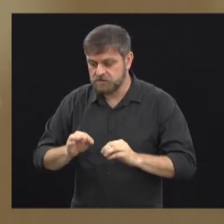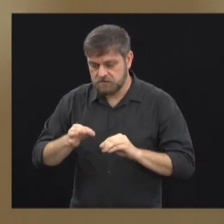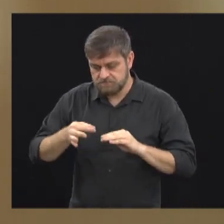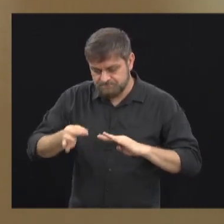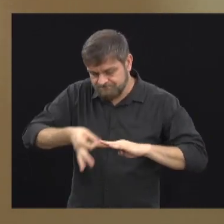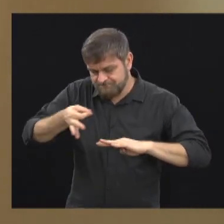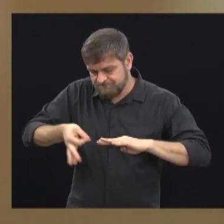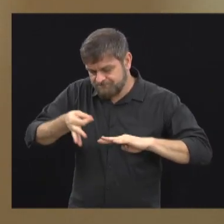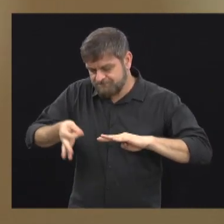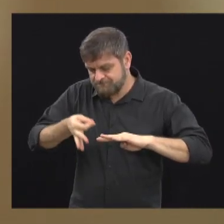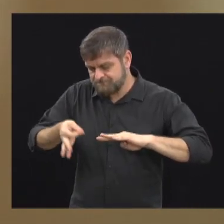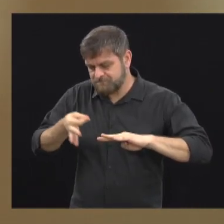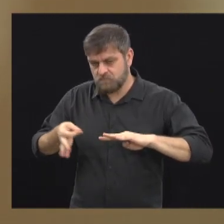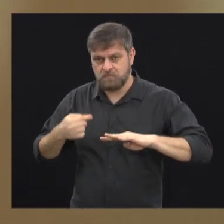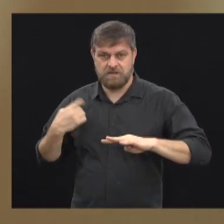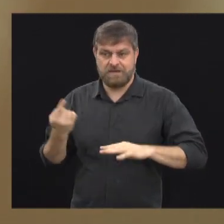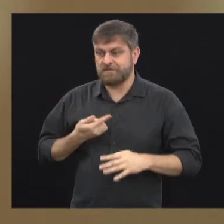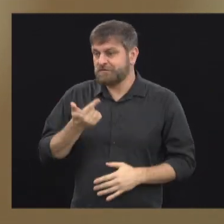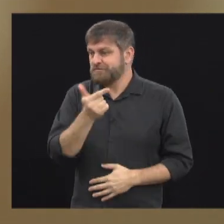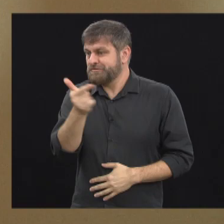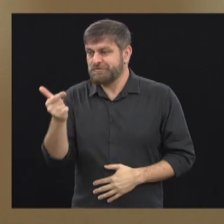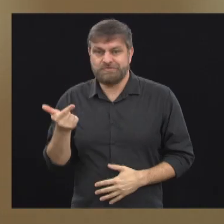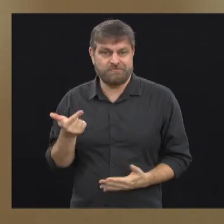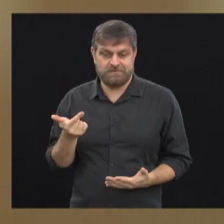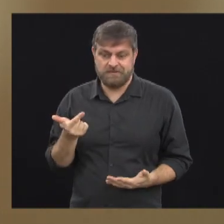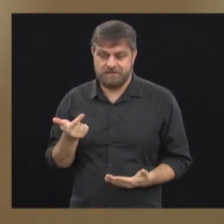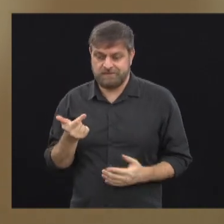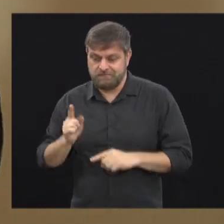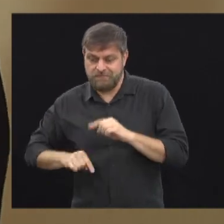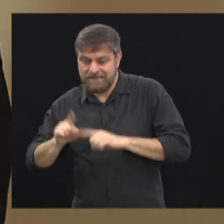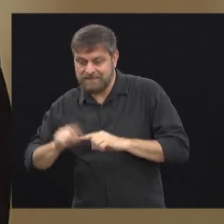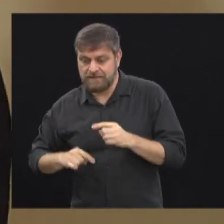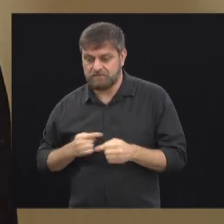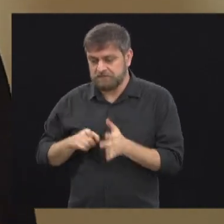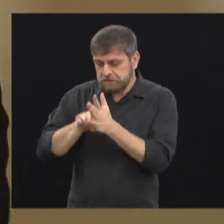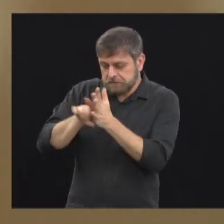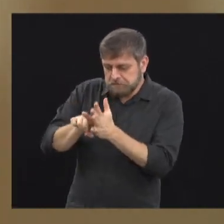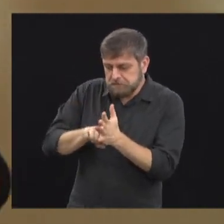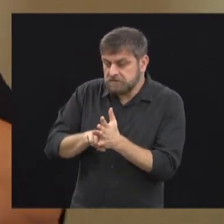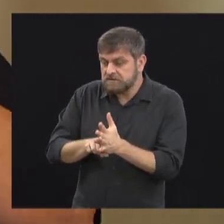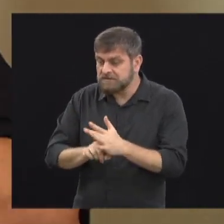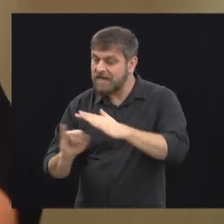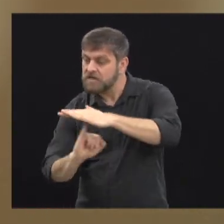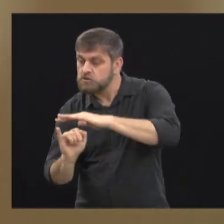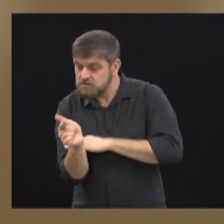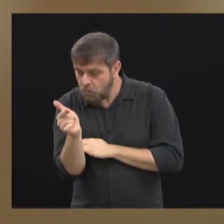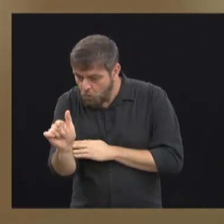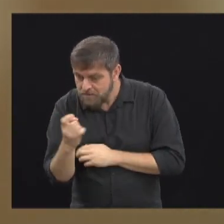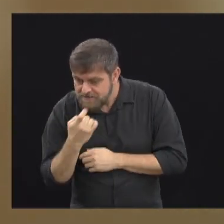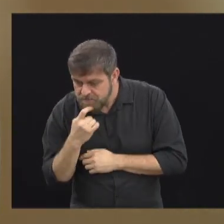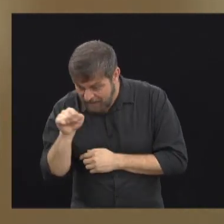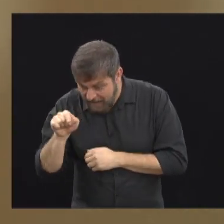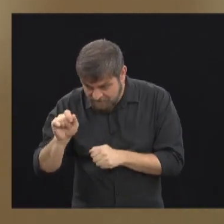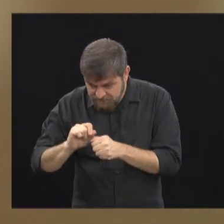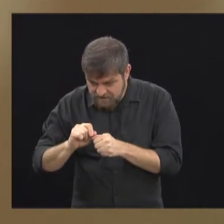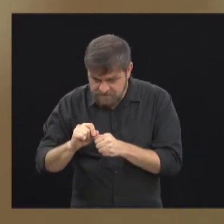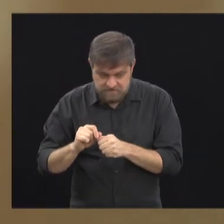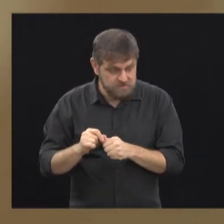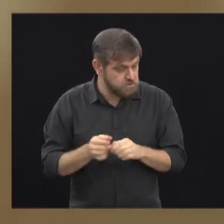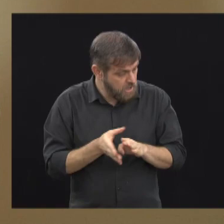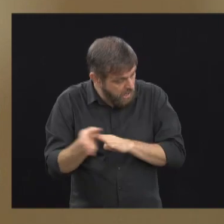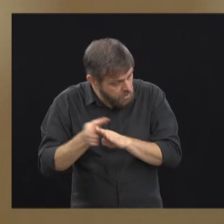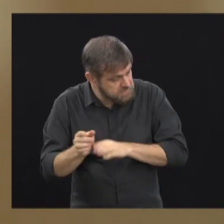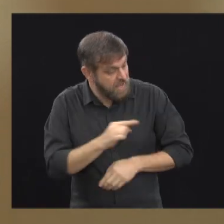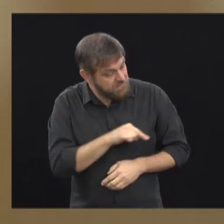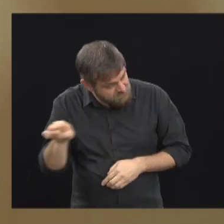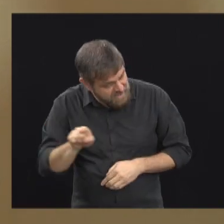costura. Nós não temos os recursos aqui dentro. Então também daí a gente pesquisa se tem outra entidade em Campinas que faz e